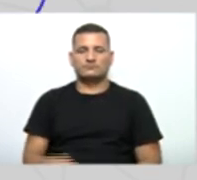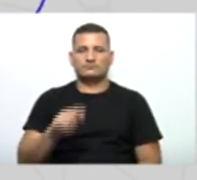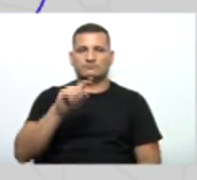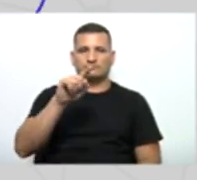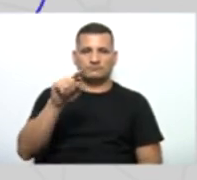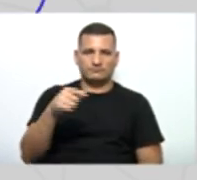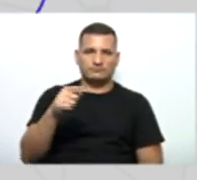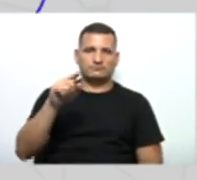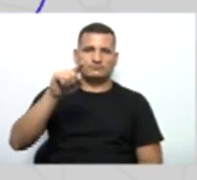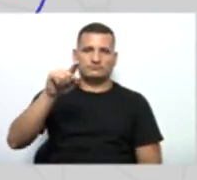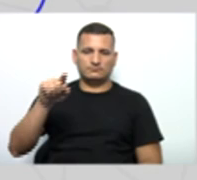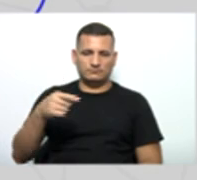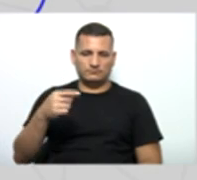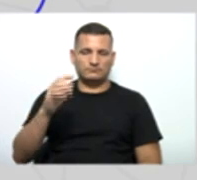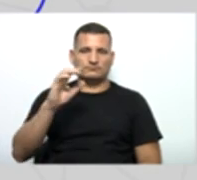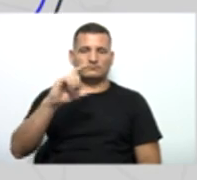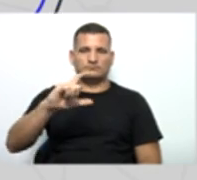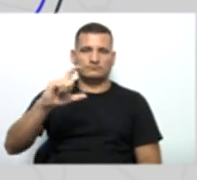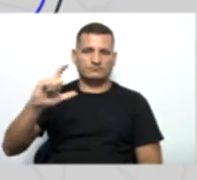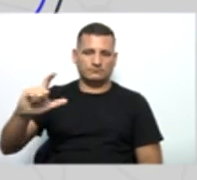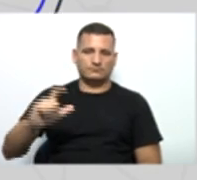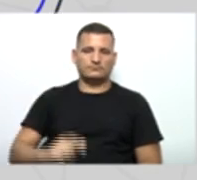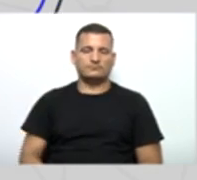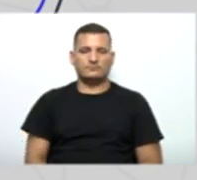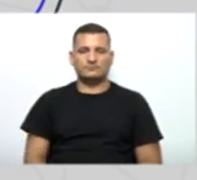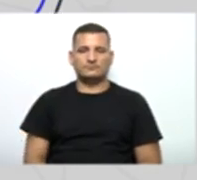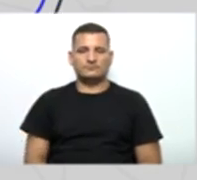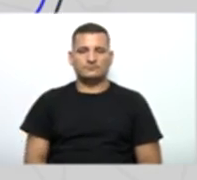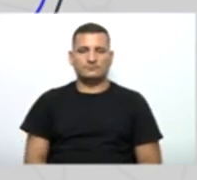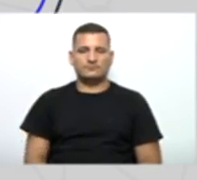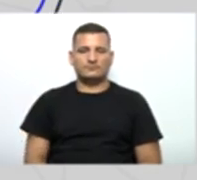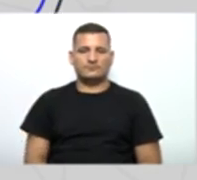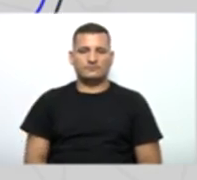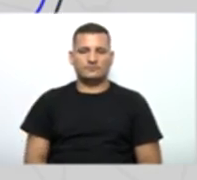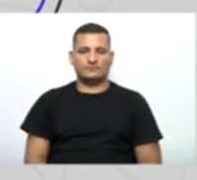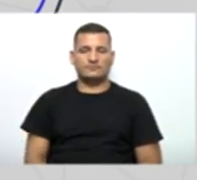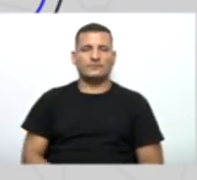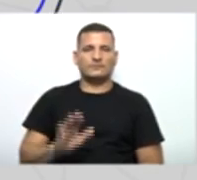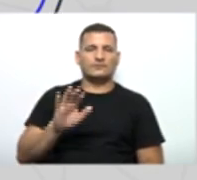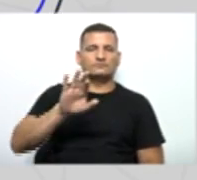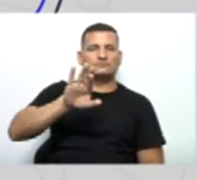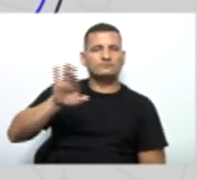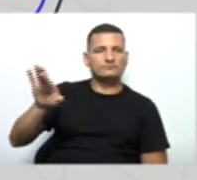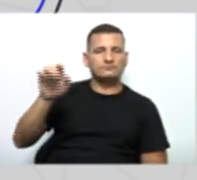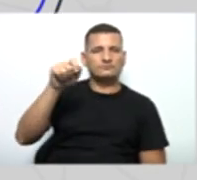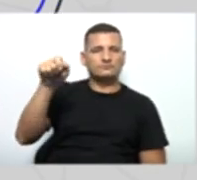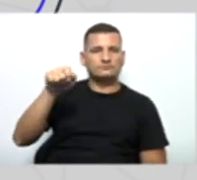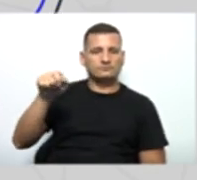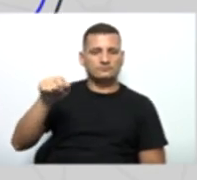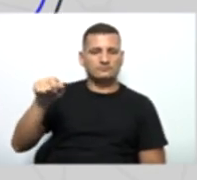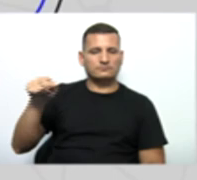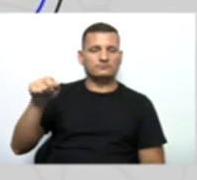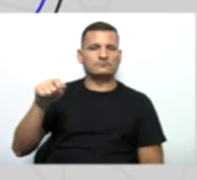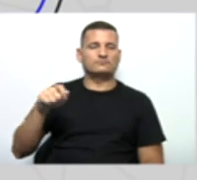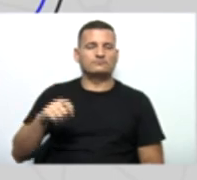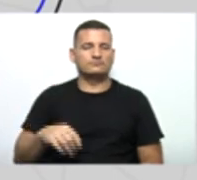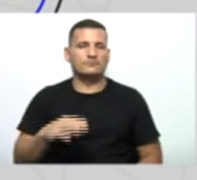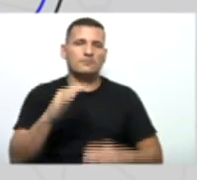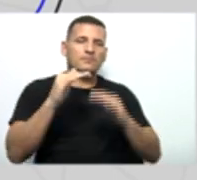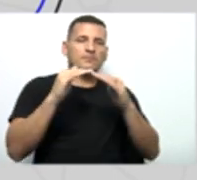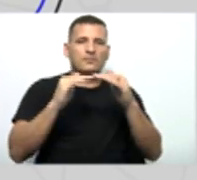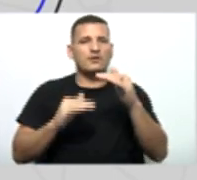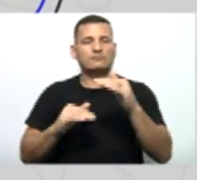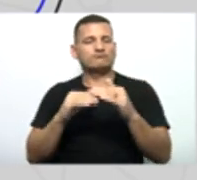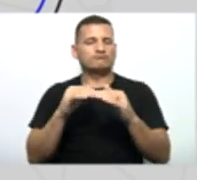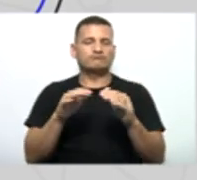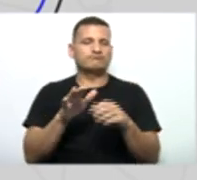o meu parênteses do print. Beleza? Pessoal, eu escrevi aqui no canto porque senão não ia conseguir escrever embaixo. Tranquilo? Mas